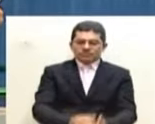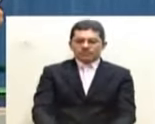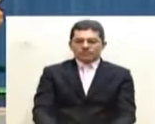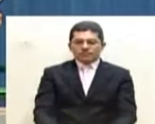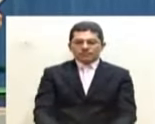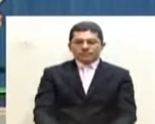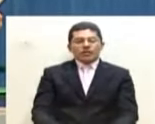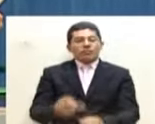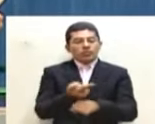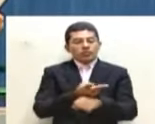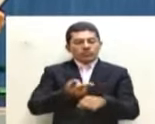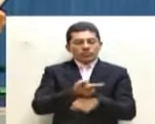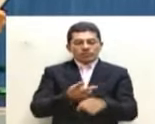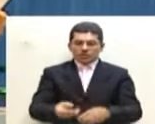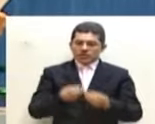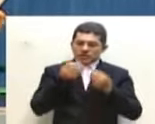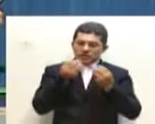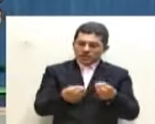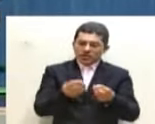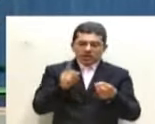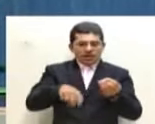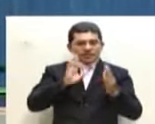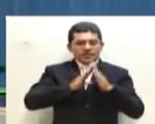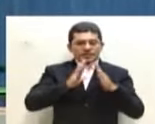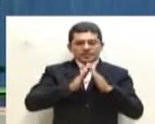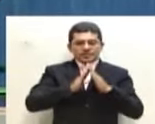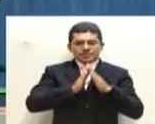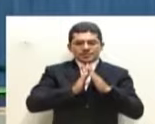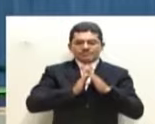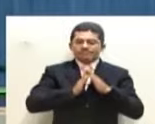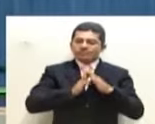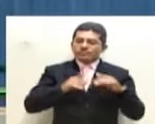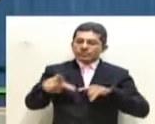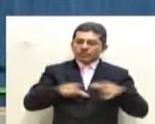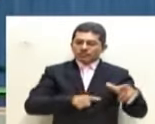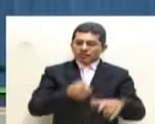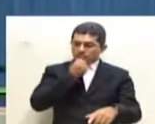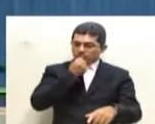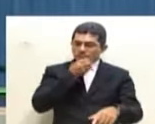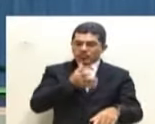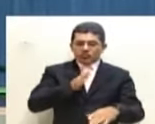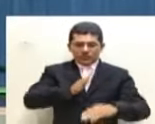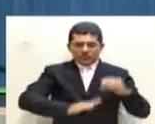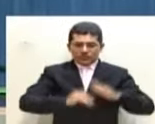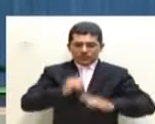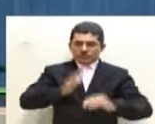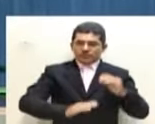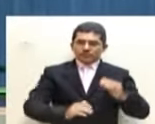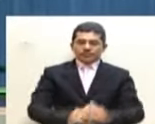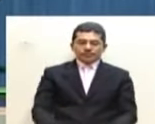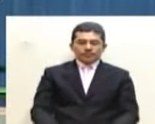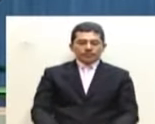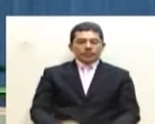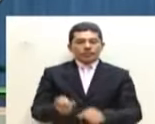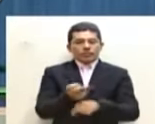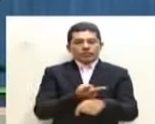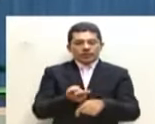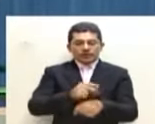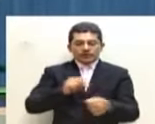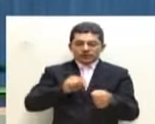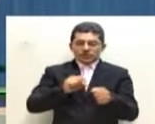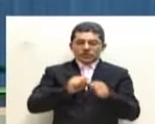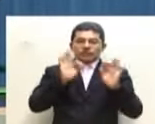Procurei oferecer a esta casa uma produção legislativa qualificada, buscando fechar o